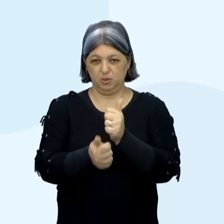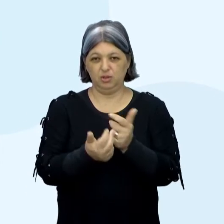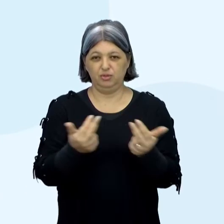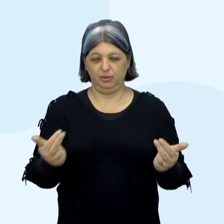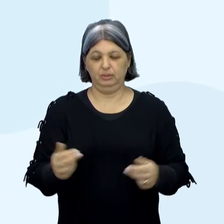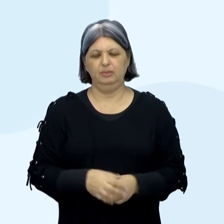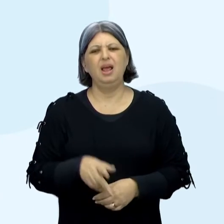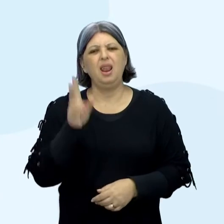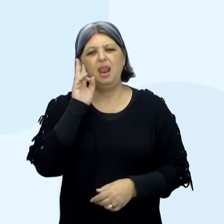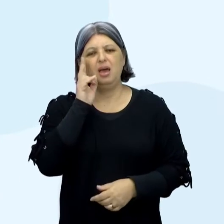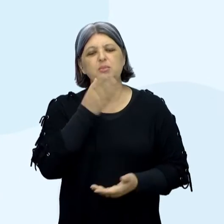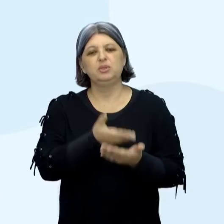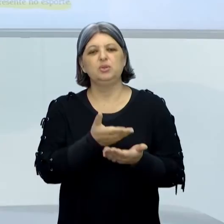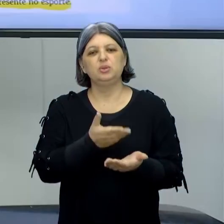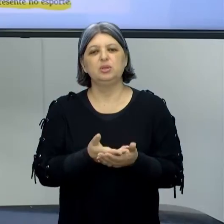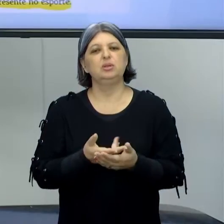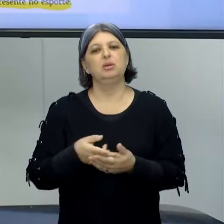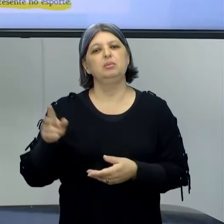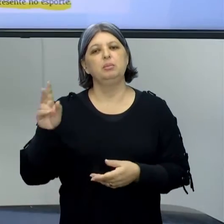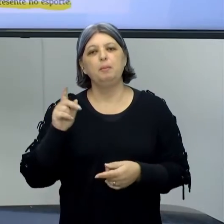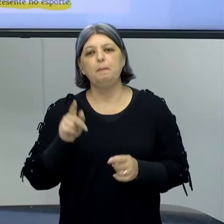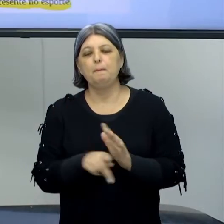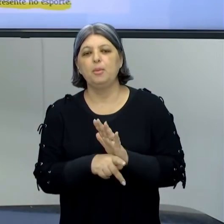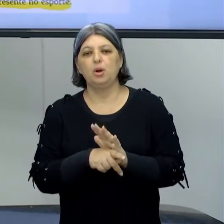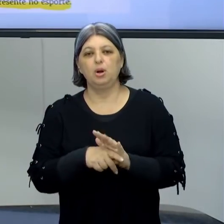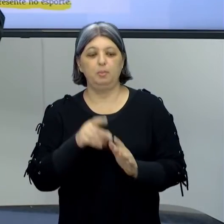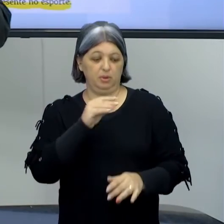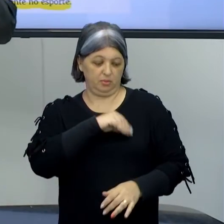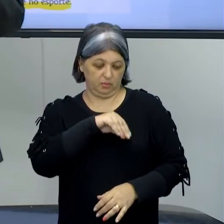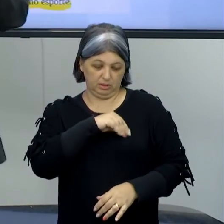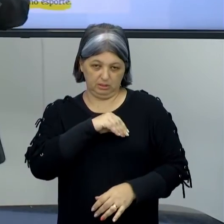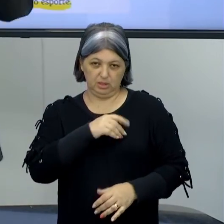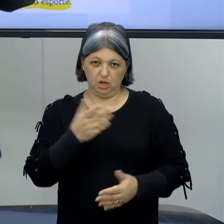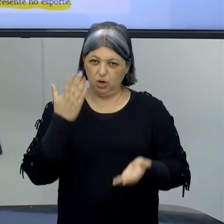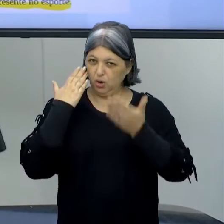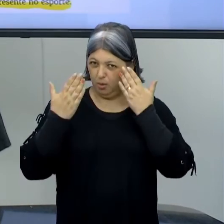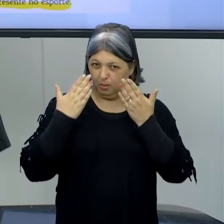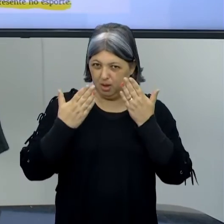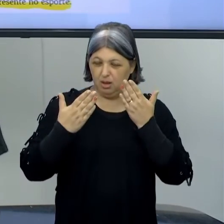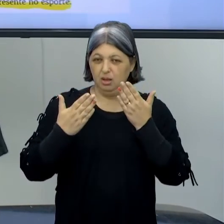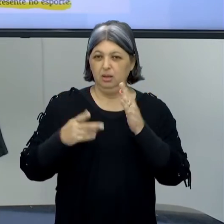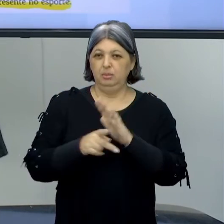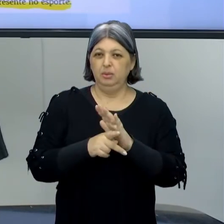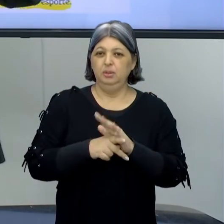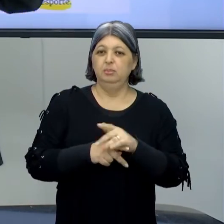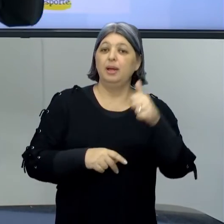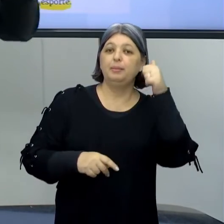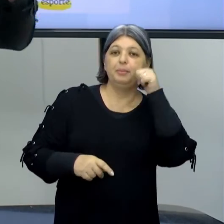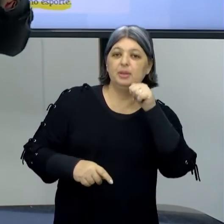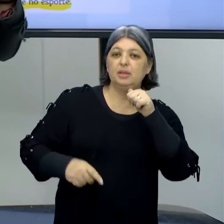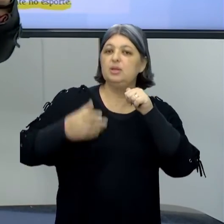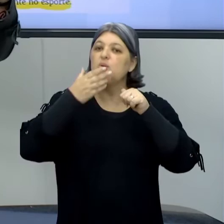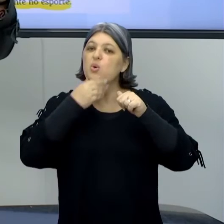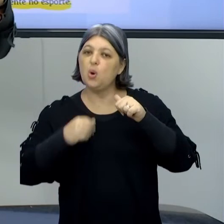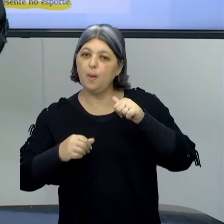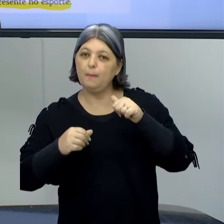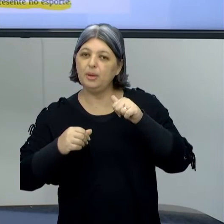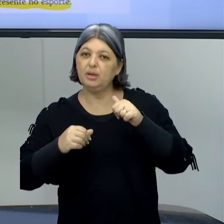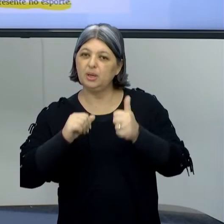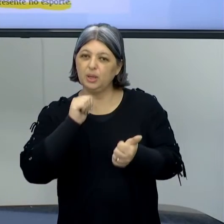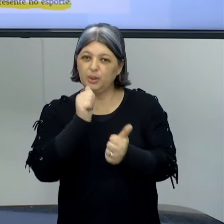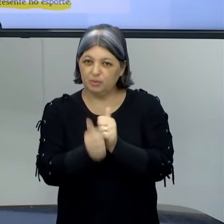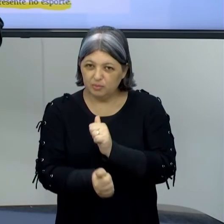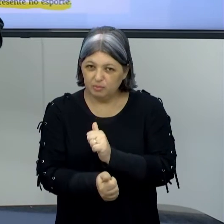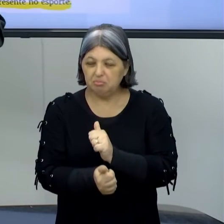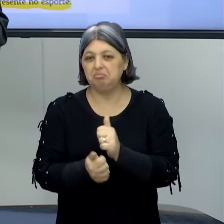estudamos questões de valores salariais quando a gente compara atleta feminina do atleta masculino?